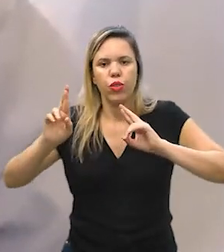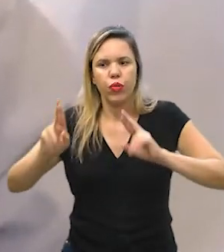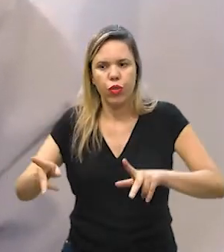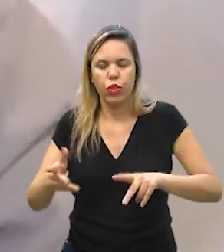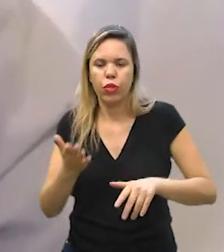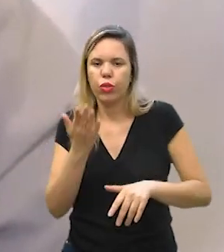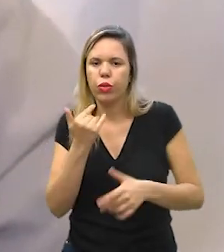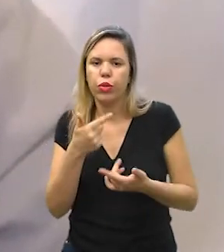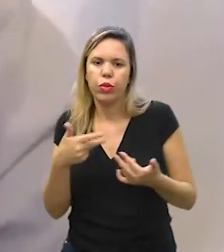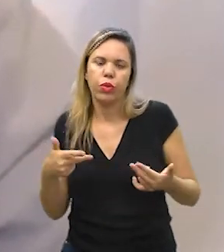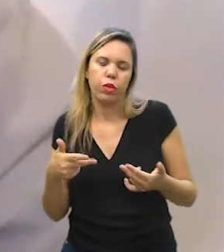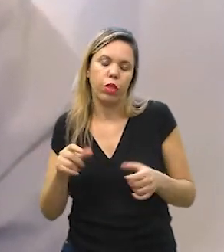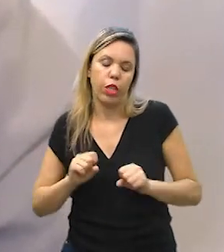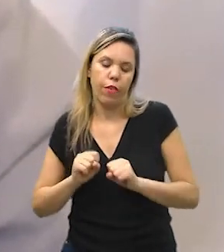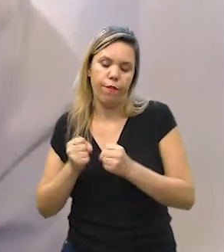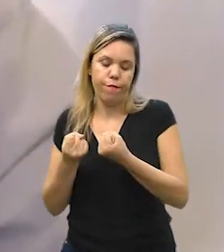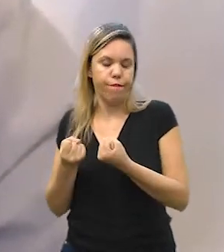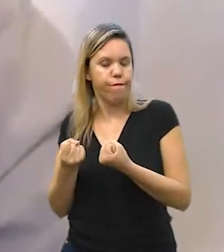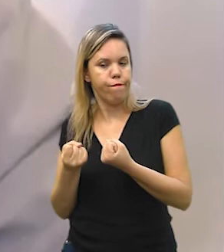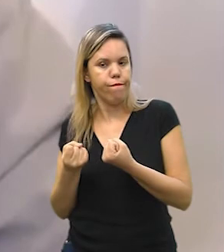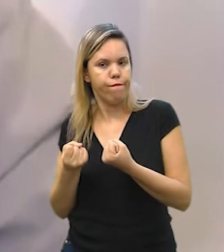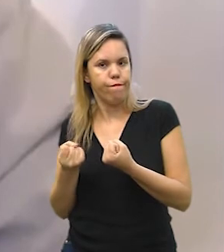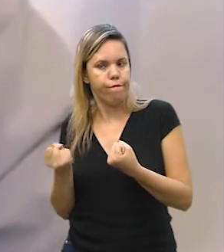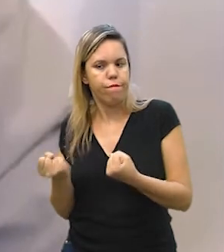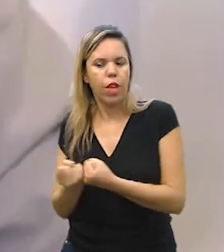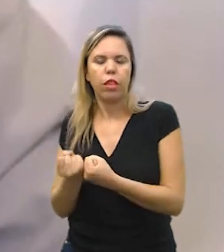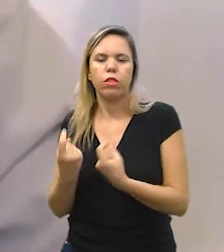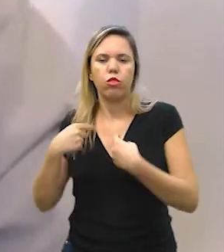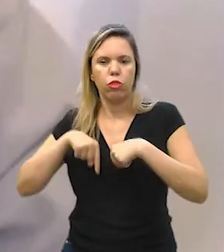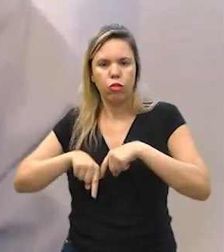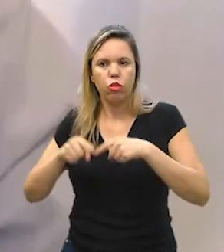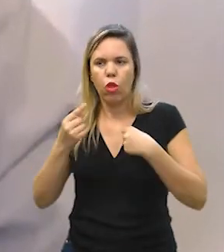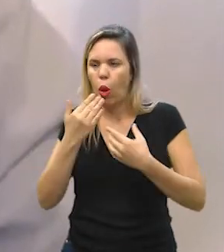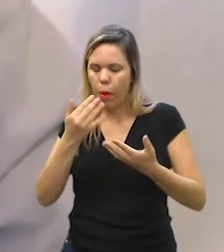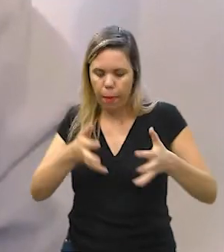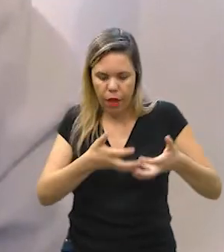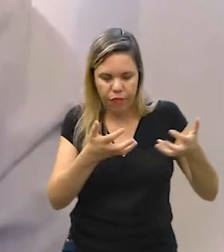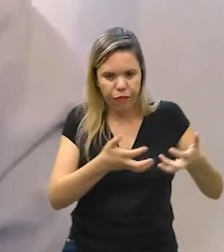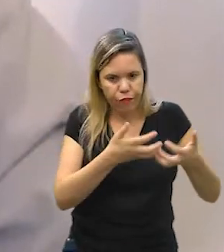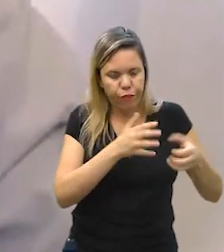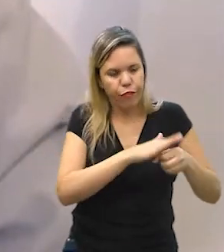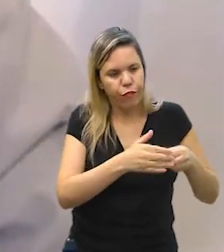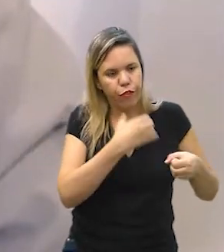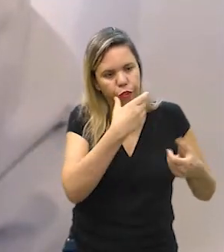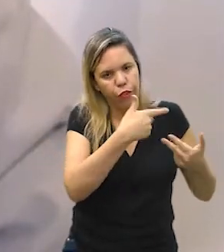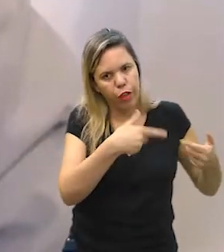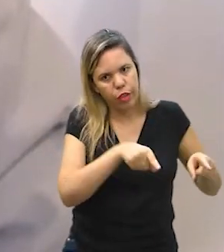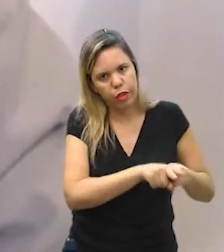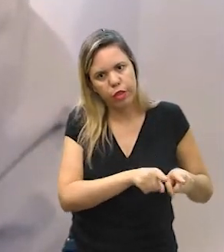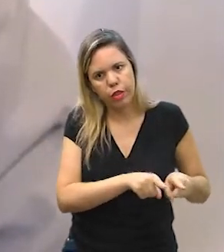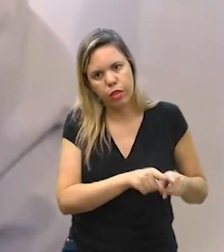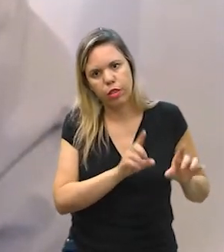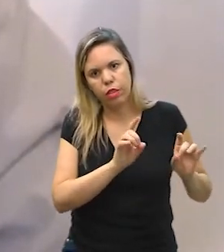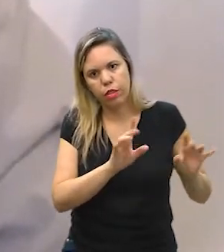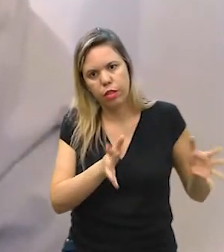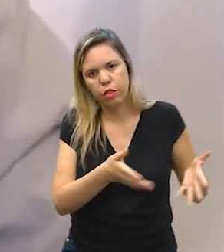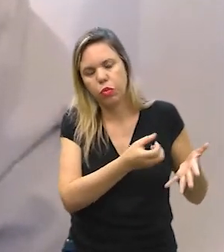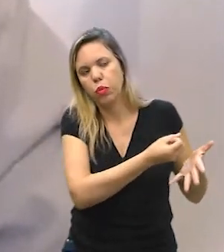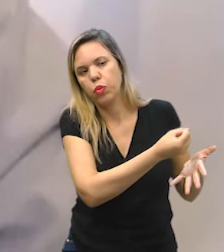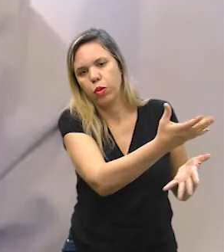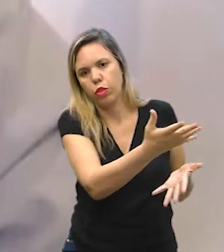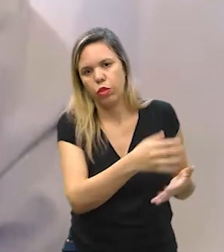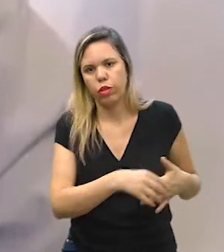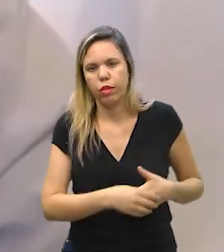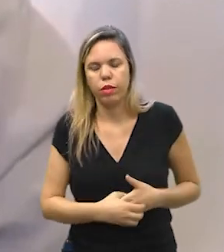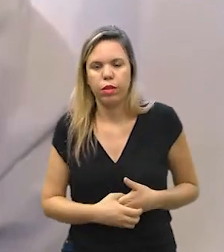microbiota. A microbiota do indivíduo que come mais fruta, verdura, legumes, ela é muito mais rica em